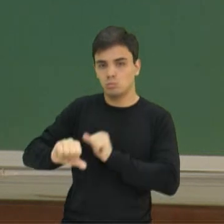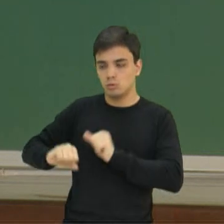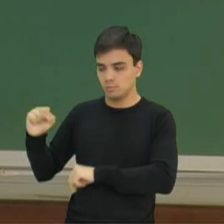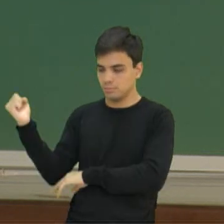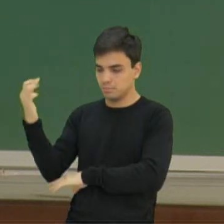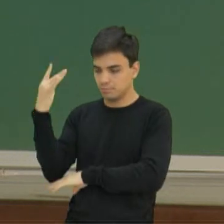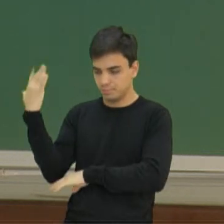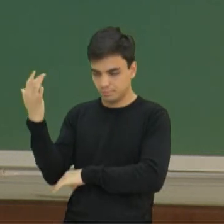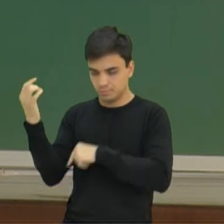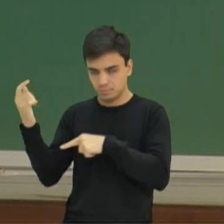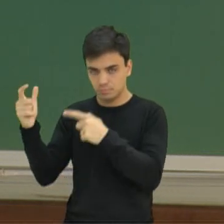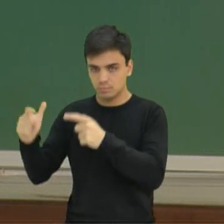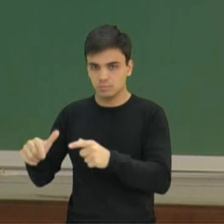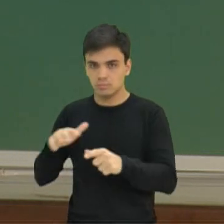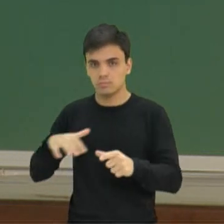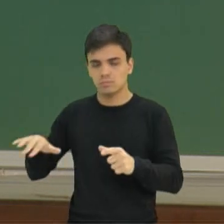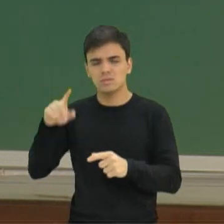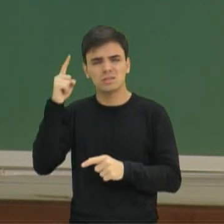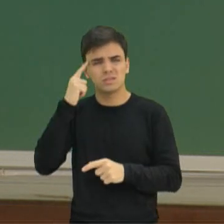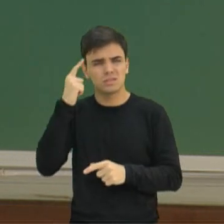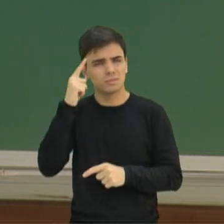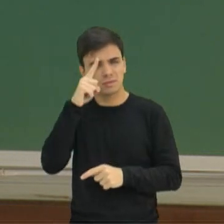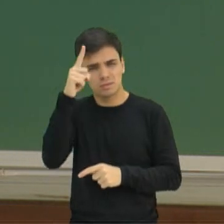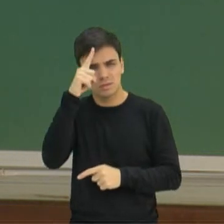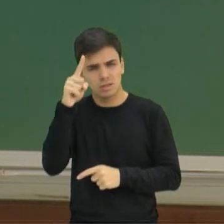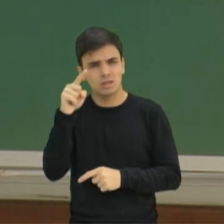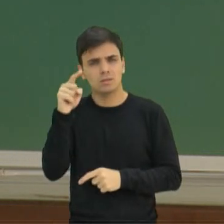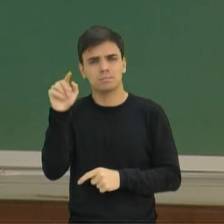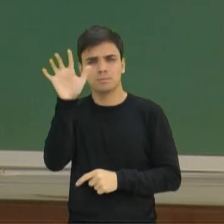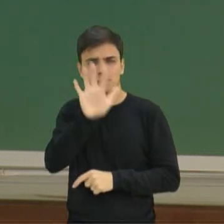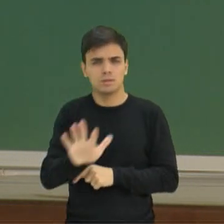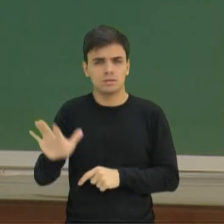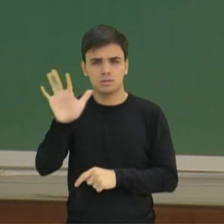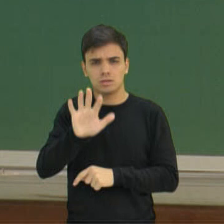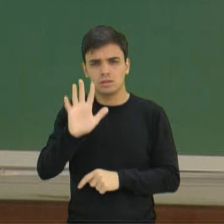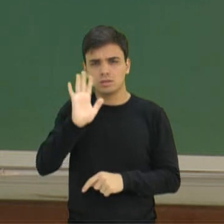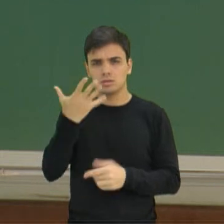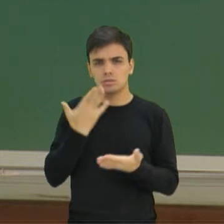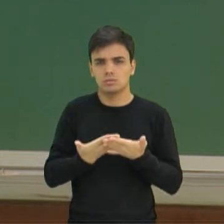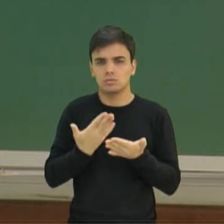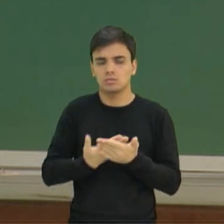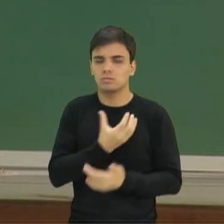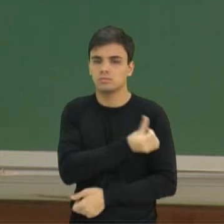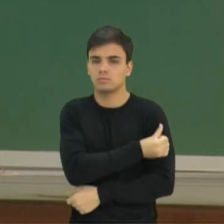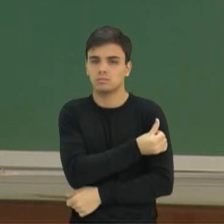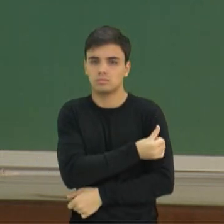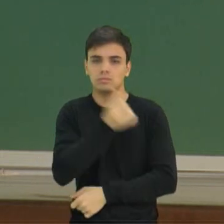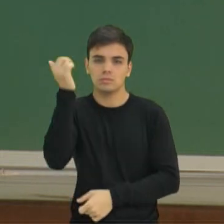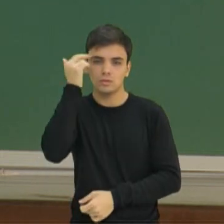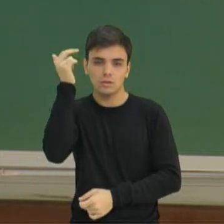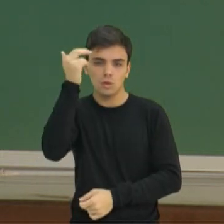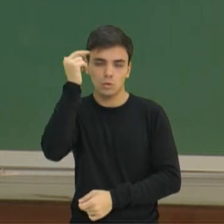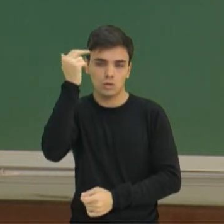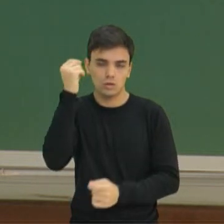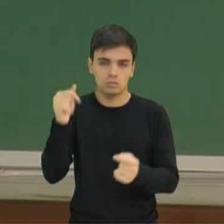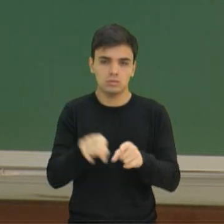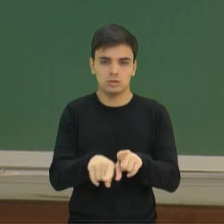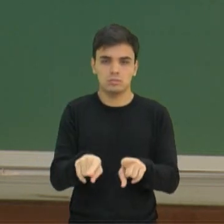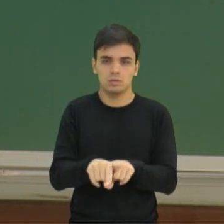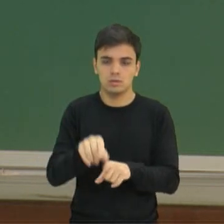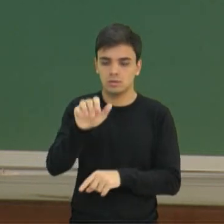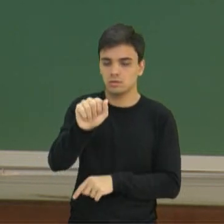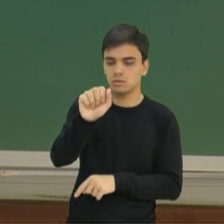espaço. É aquela ideia lá de paisagens que a gente estudou lá no 6º ano, paisagens naturais e paisagens artificiais.